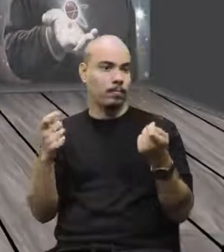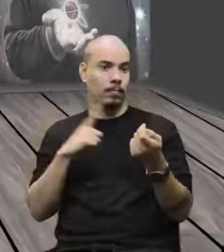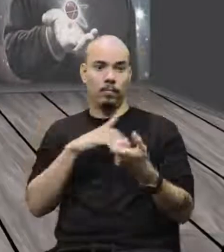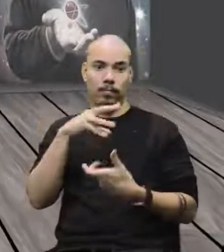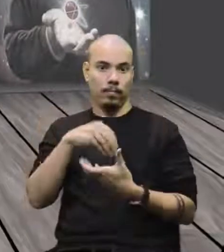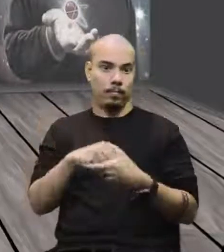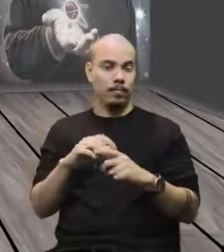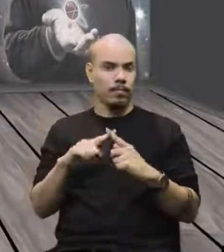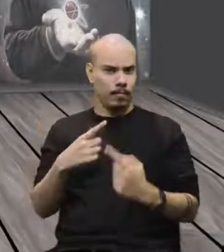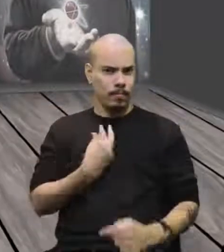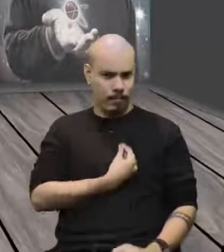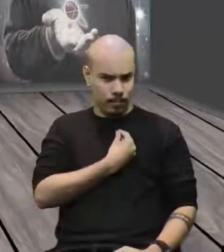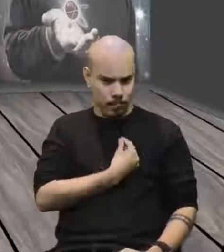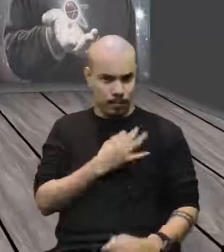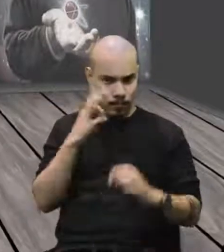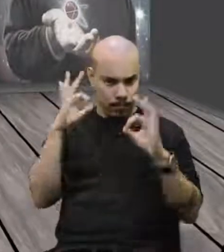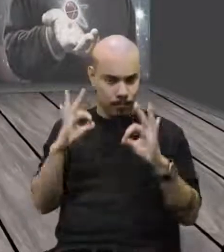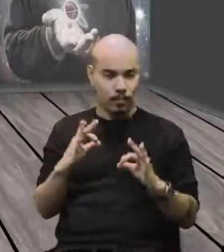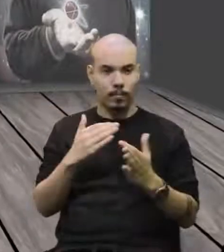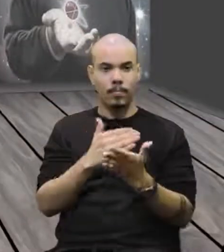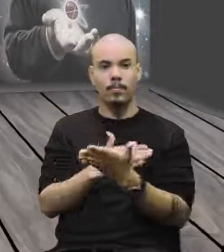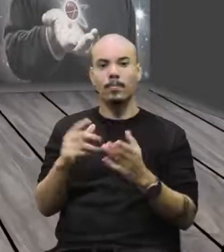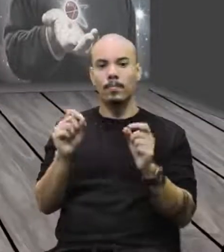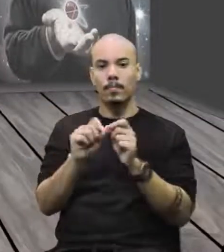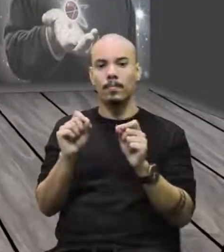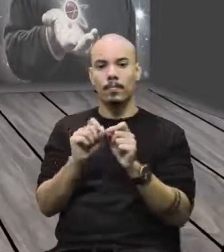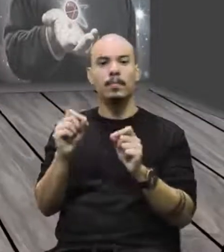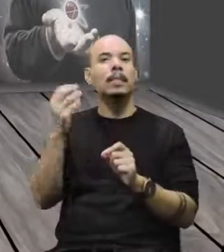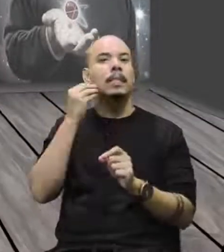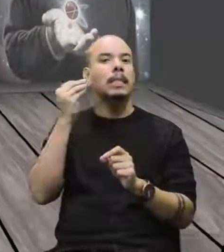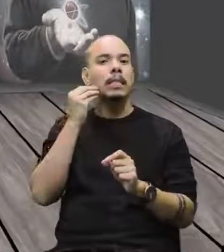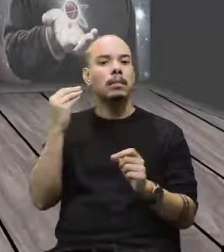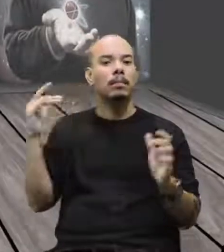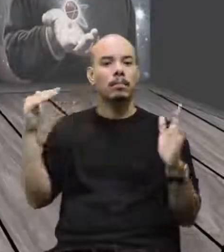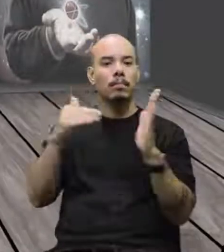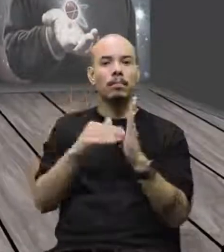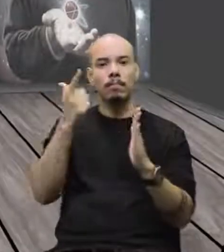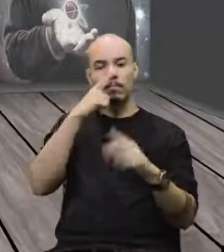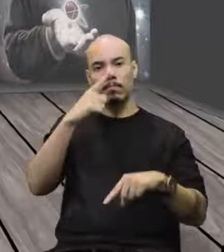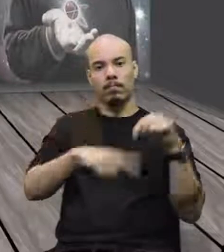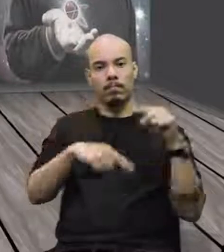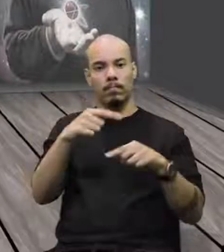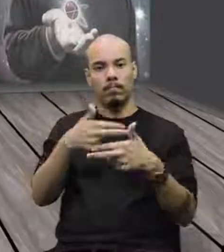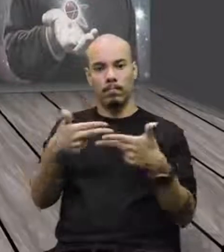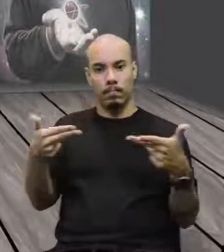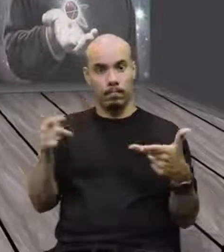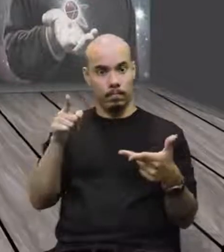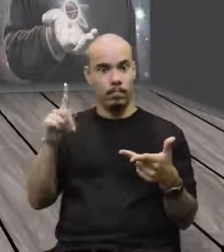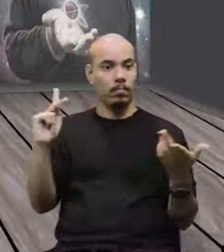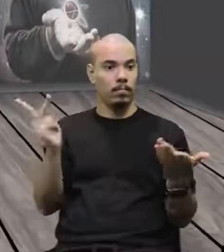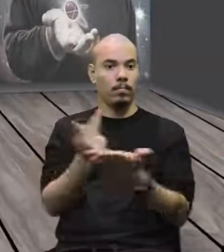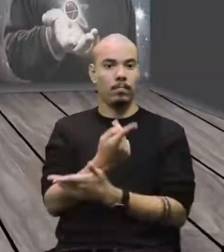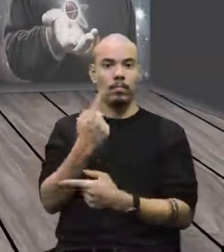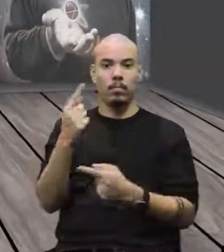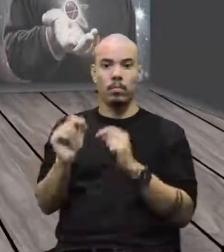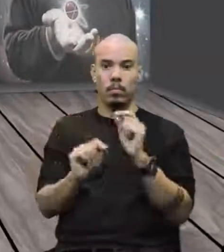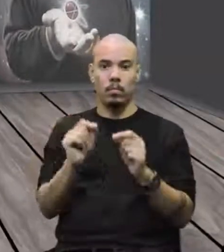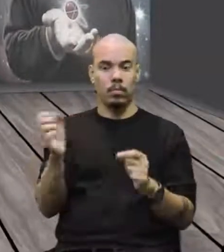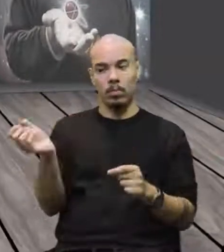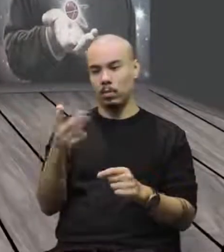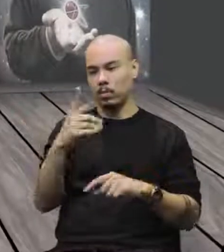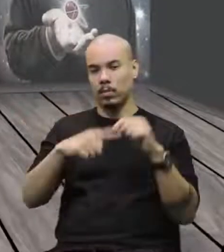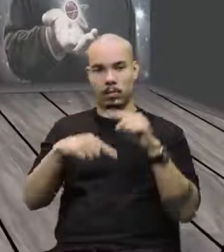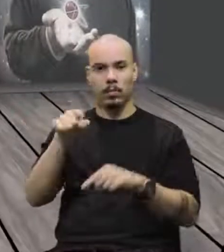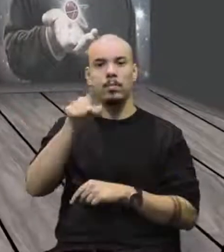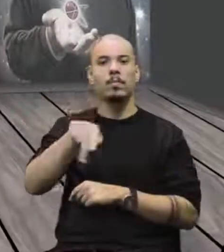vamos ver se ele existe mesmo. Aí eles começam a fazer, testar, até chegar no material. Isso aí acontece o quê? Novos materiais aí que